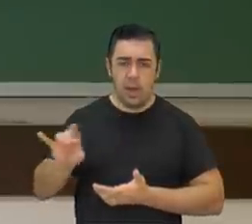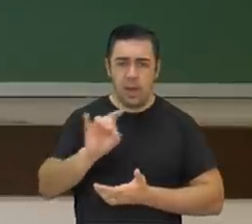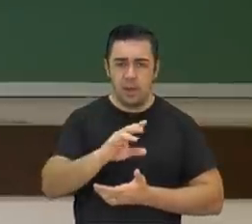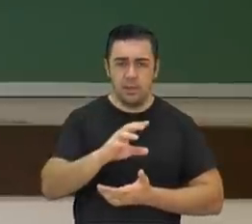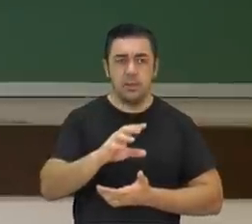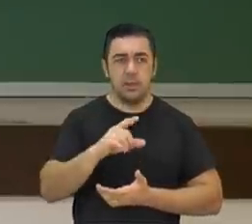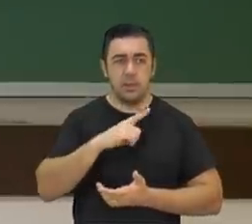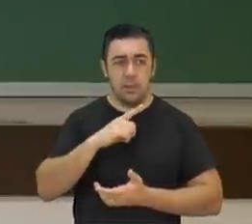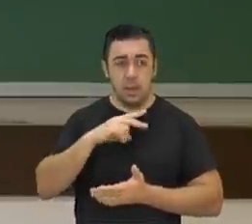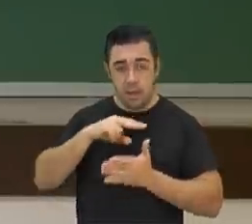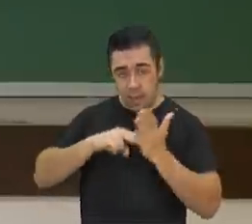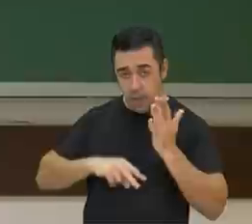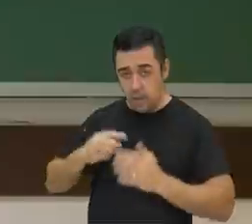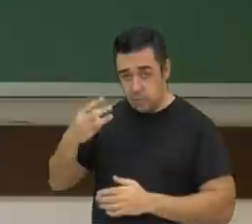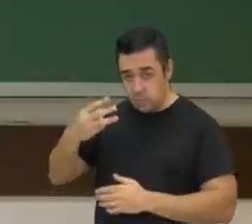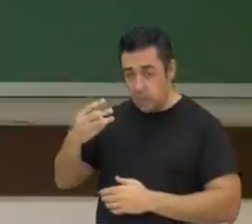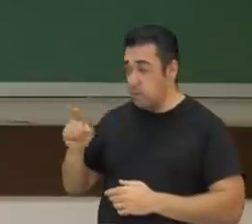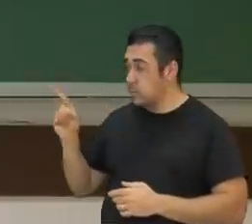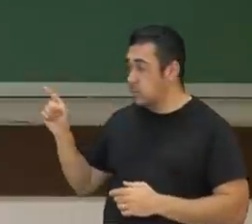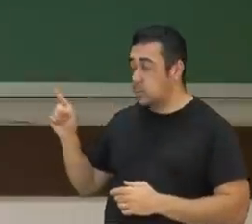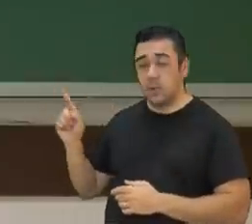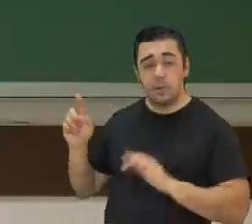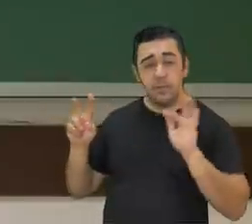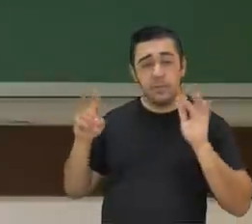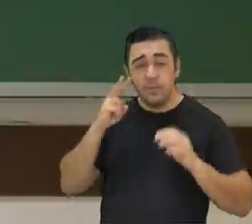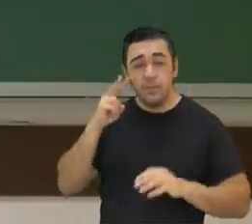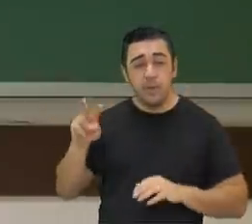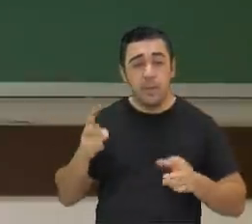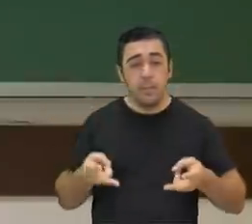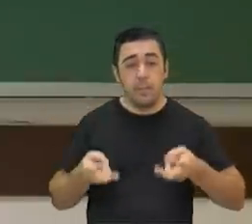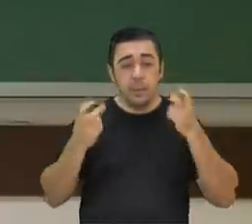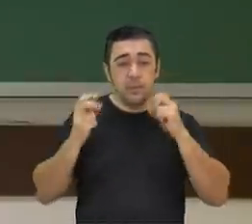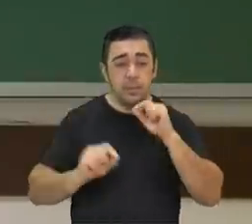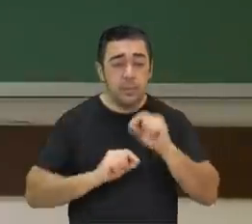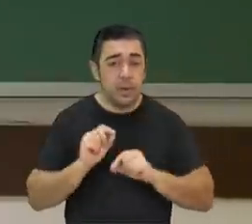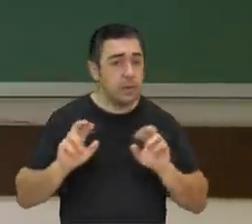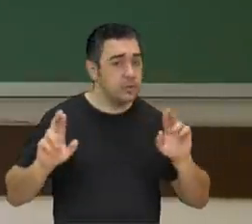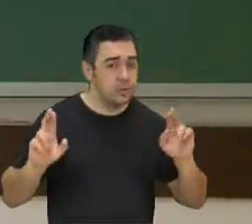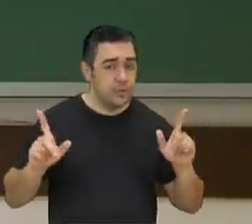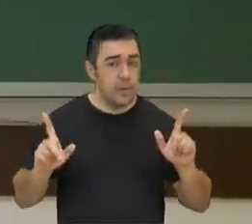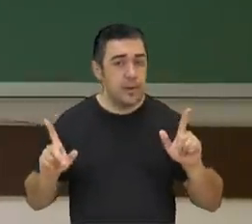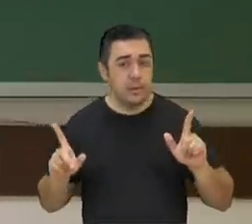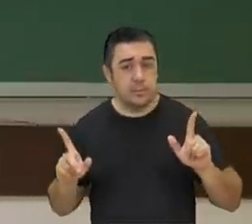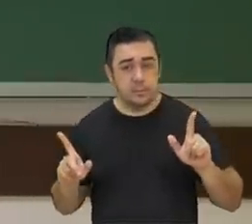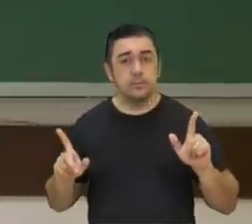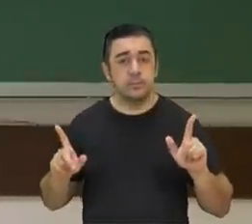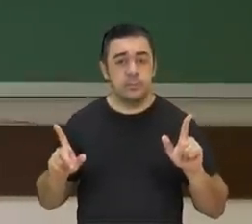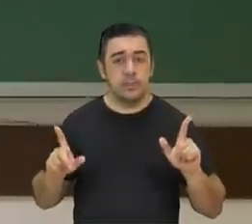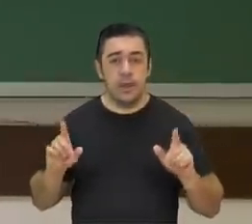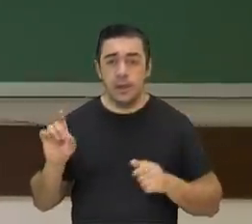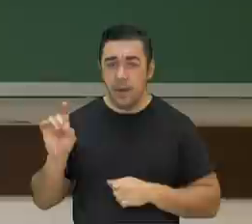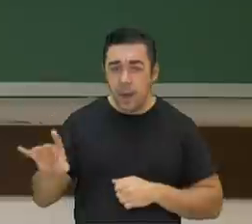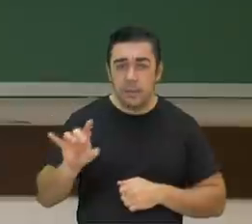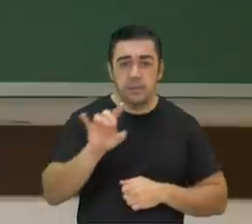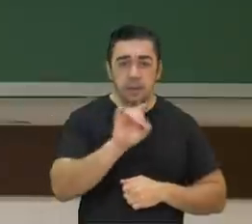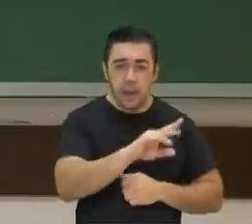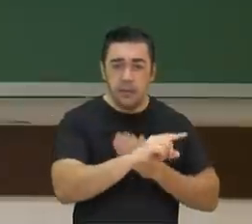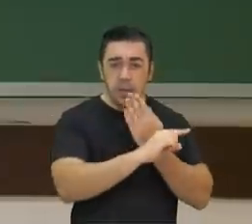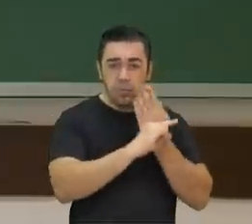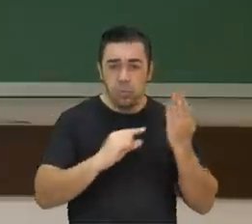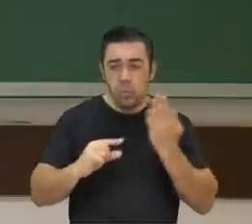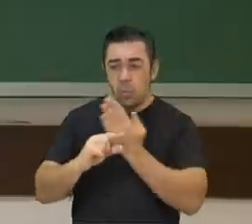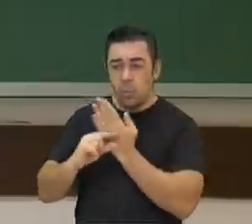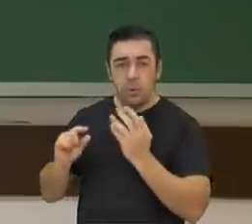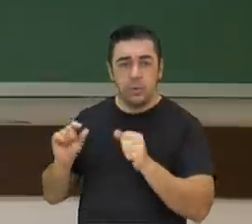inclusive, ao ler esse fragmento aqui desse desfecho, a gente percebe aqui que é diferente. Ela difere de escritor para escritor,